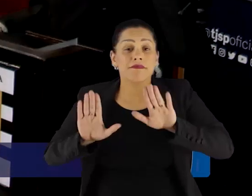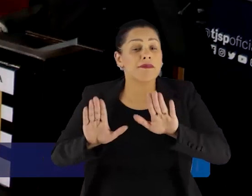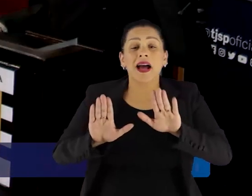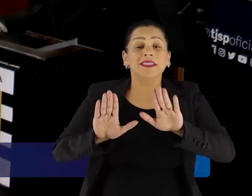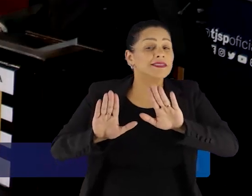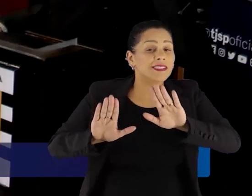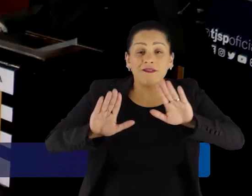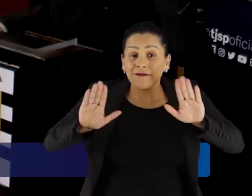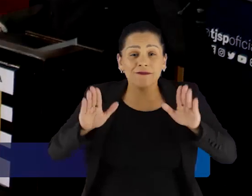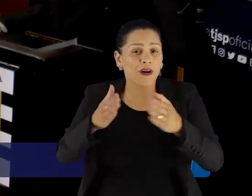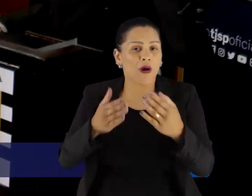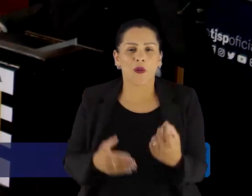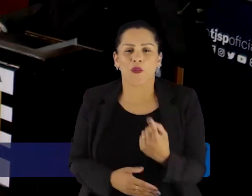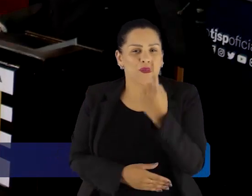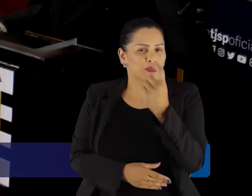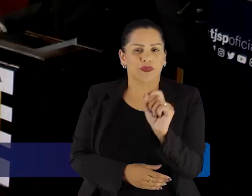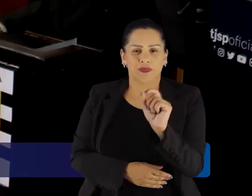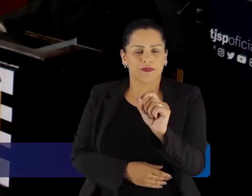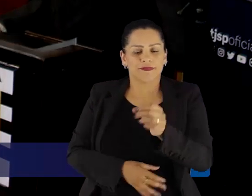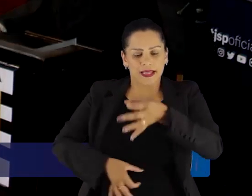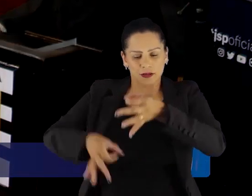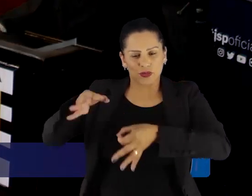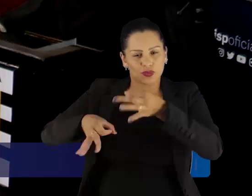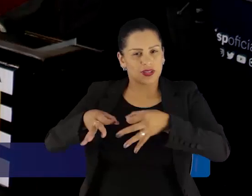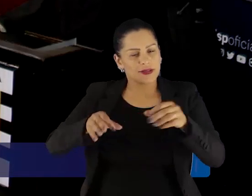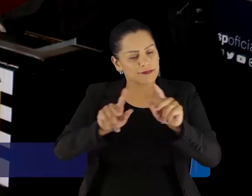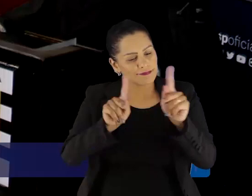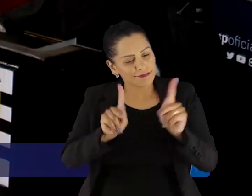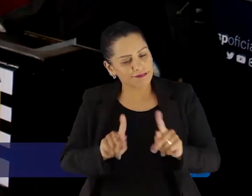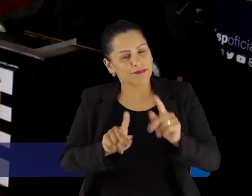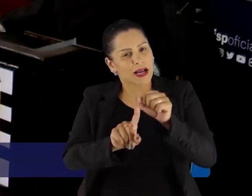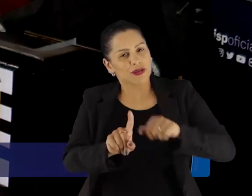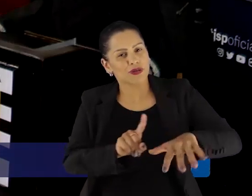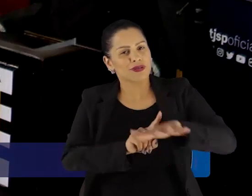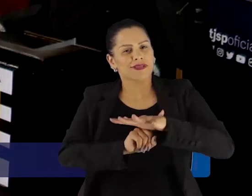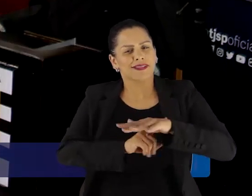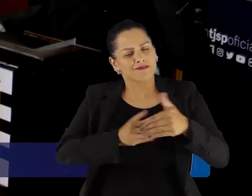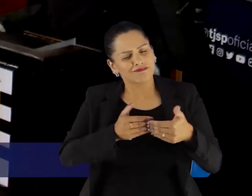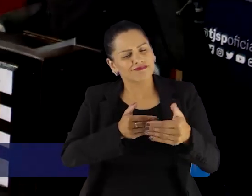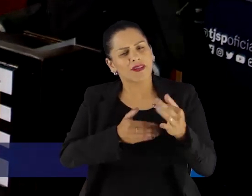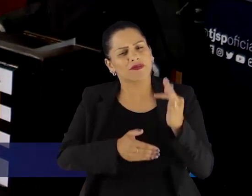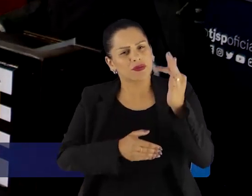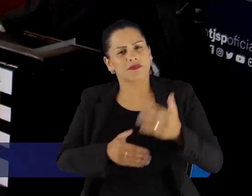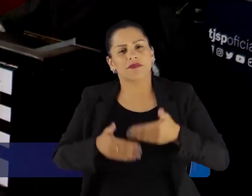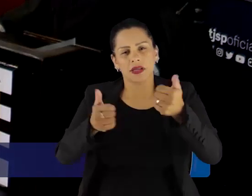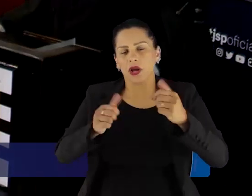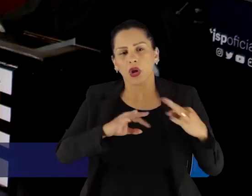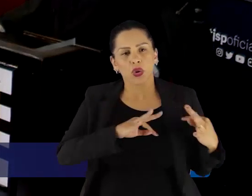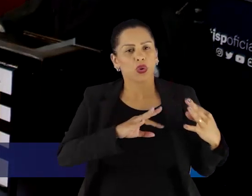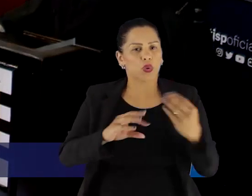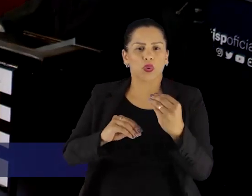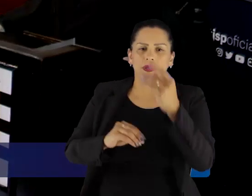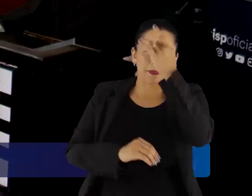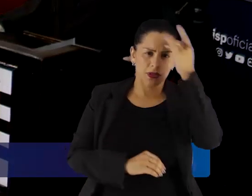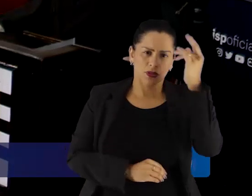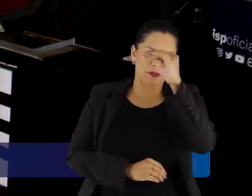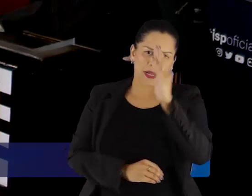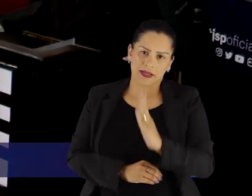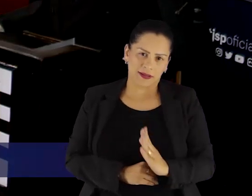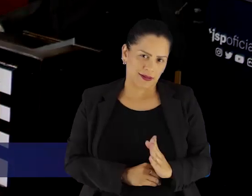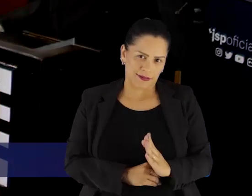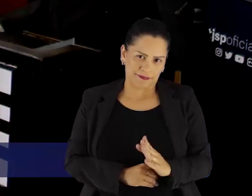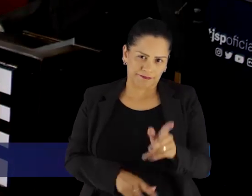coisa Justiça paz social tempos melhores para todos os brasileiros